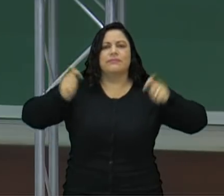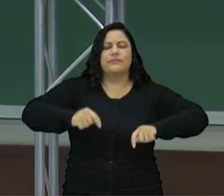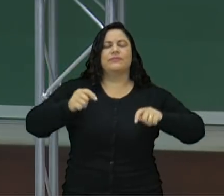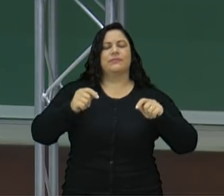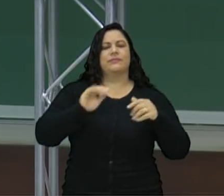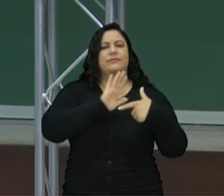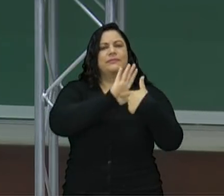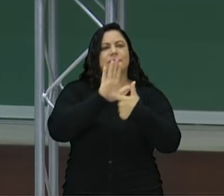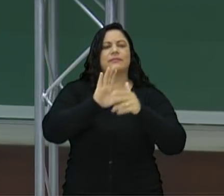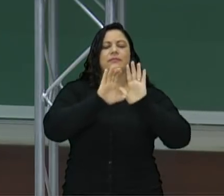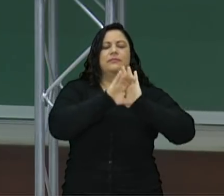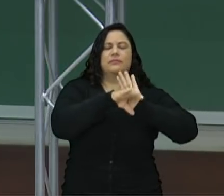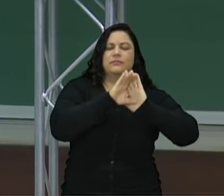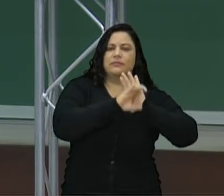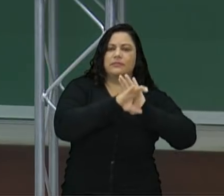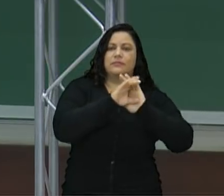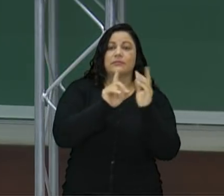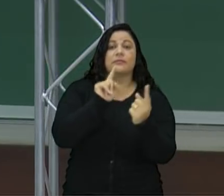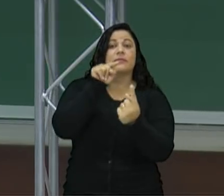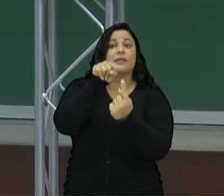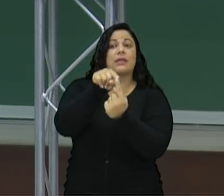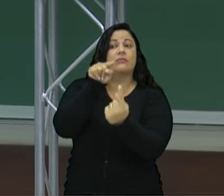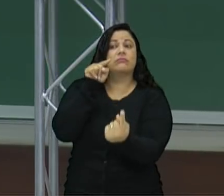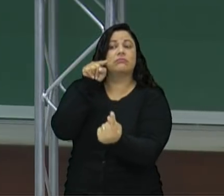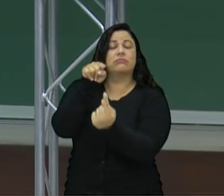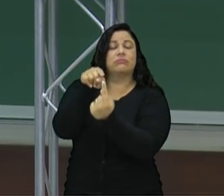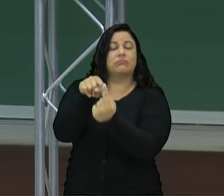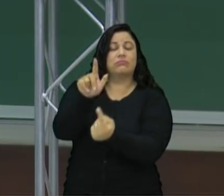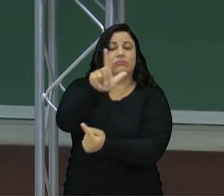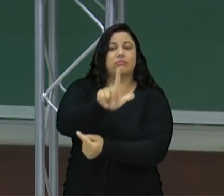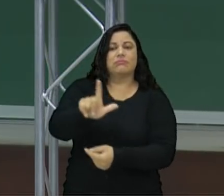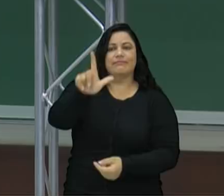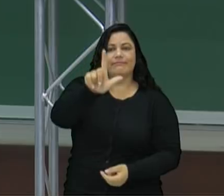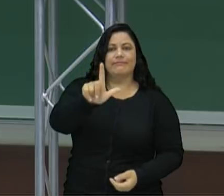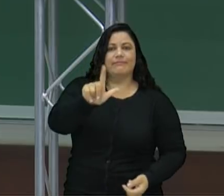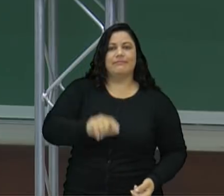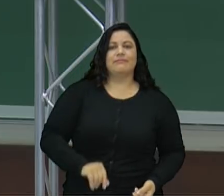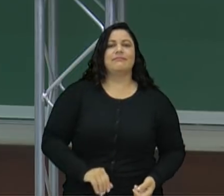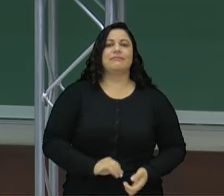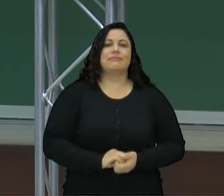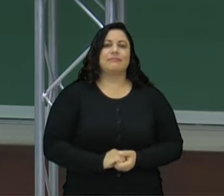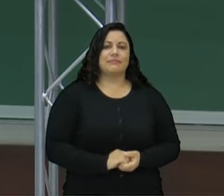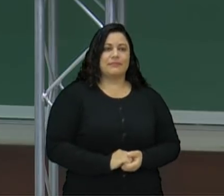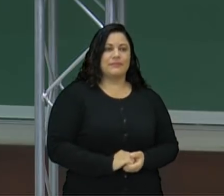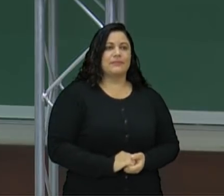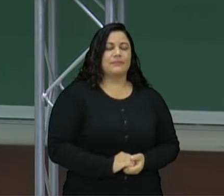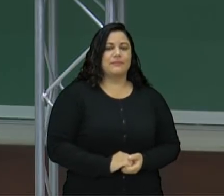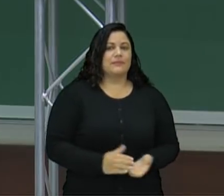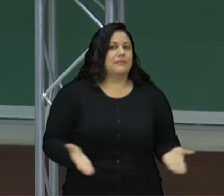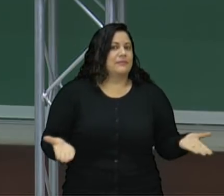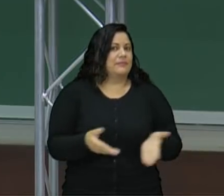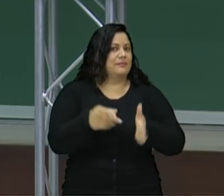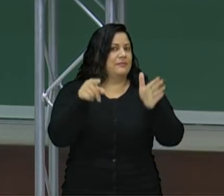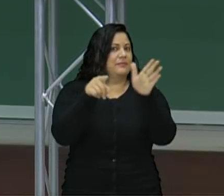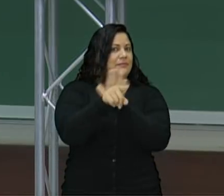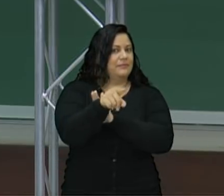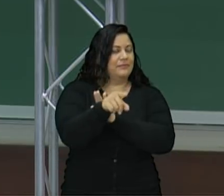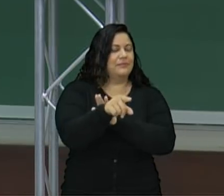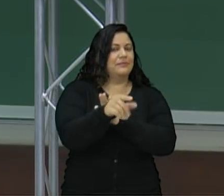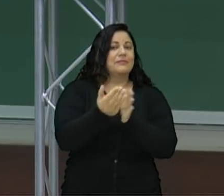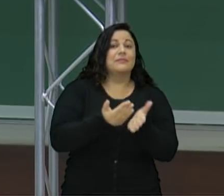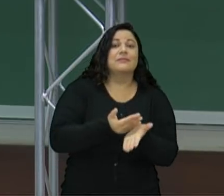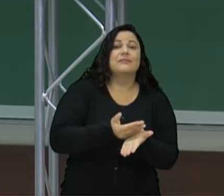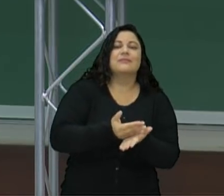alguns conceitos que são específicos do campo da literatura, ok? Então vamos fazer um teste aqui para a gente começar, né,